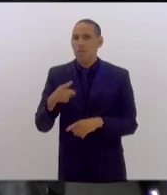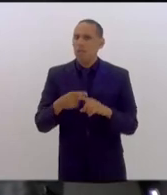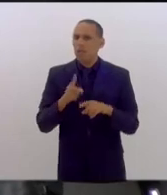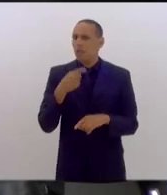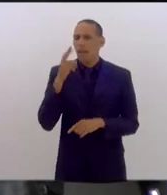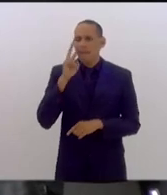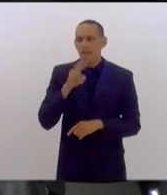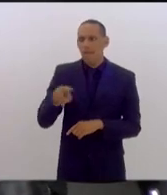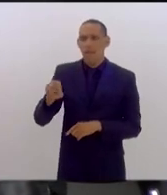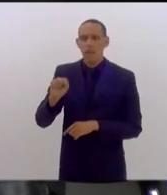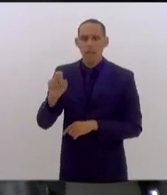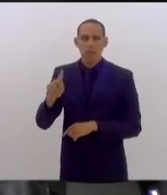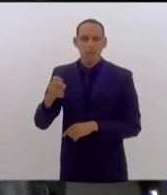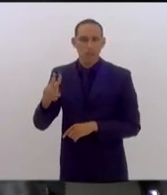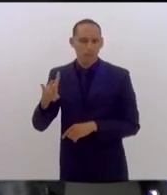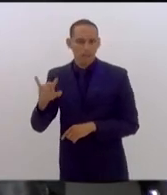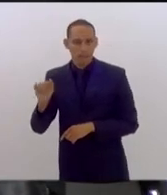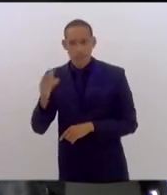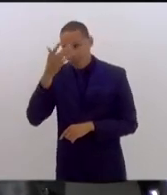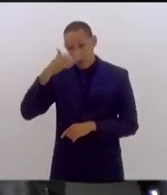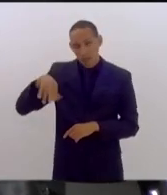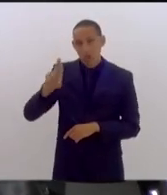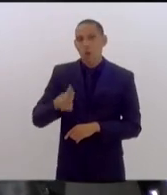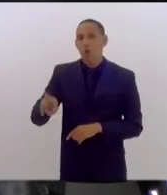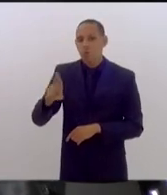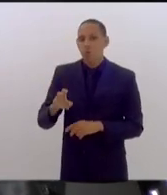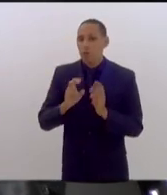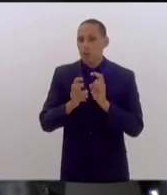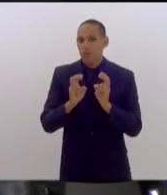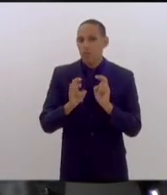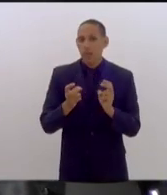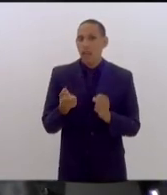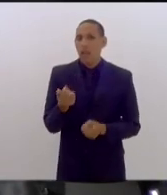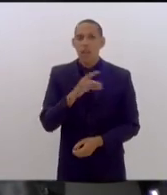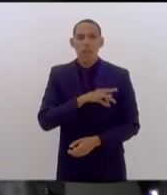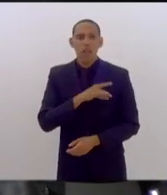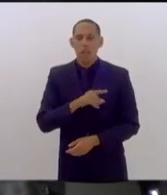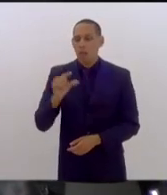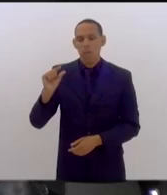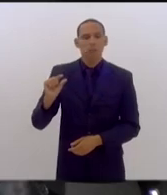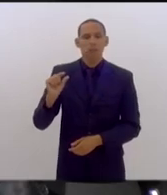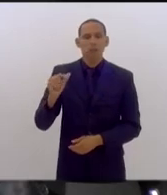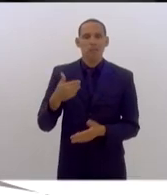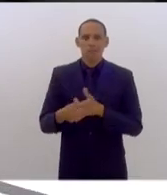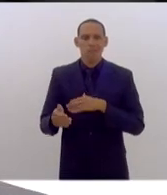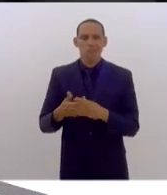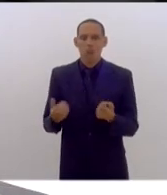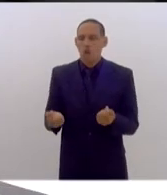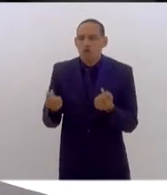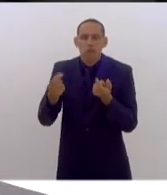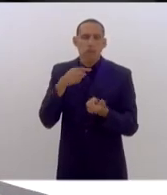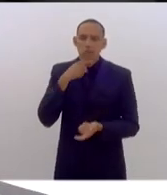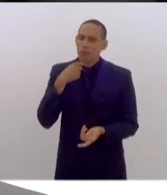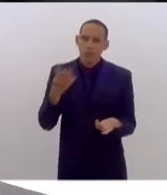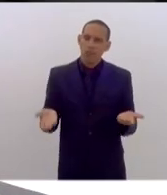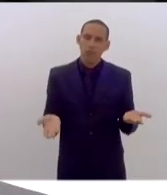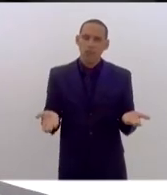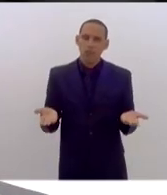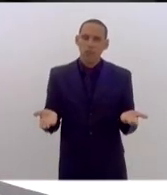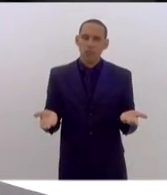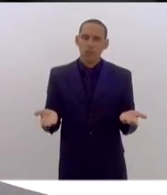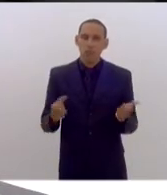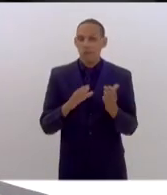usuário com uma renda pequena que não pode suportar qualquer tarifa então